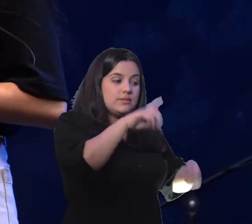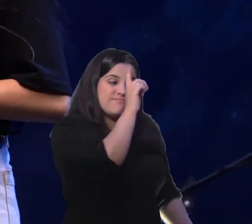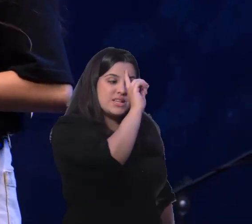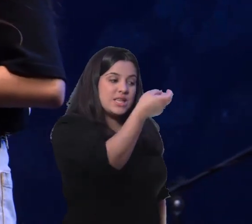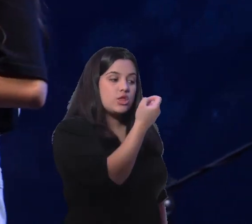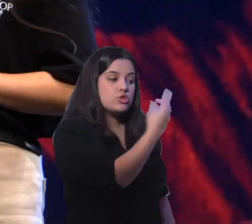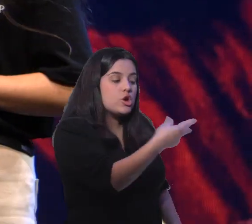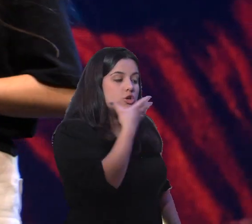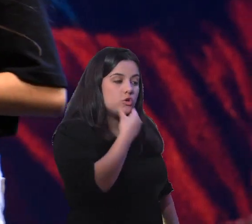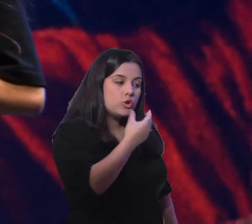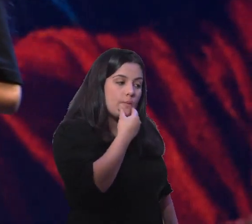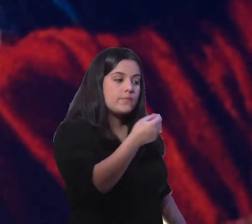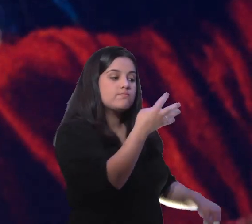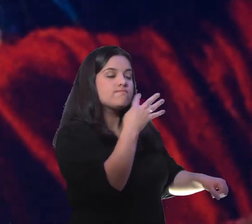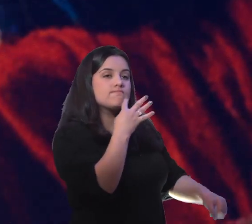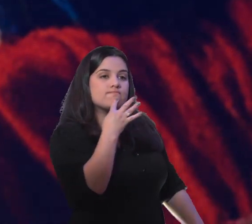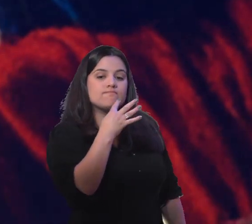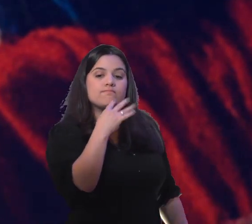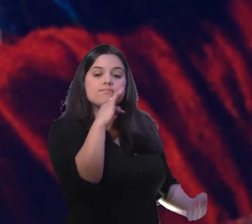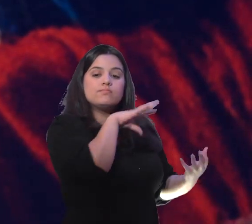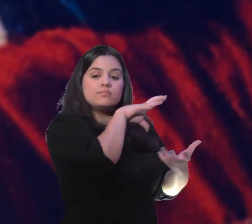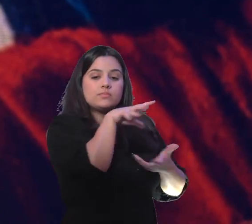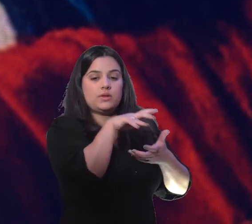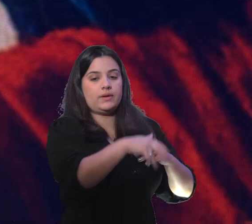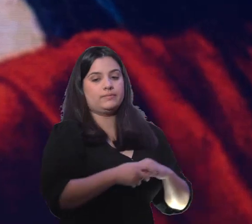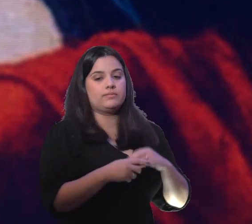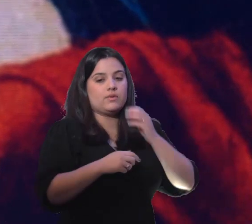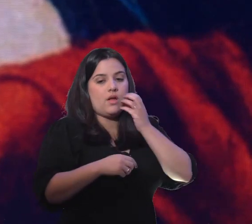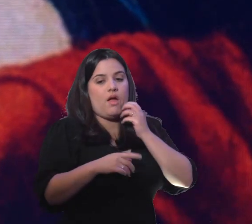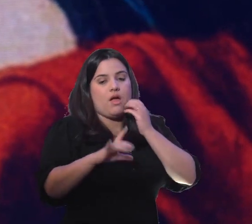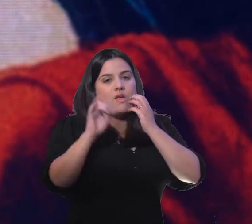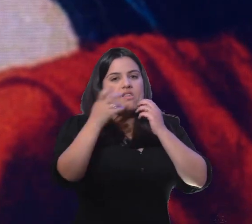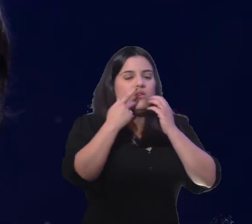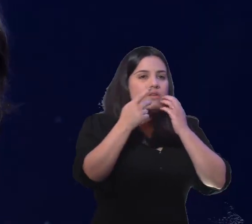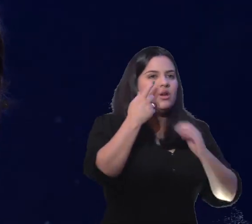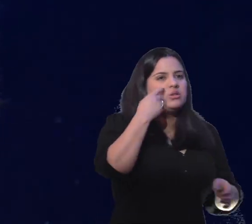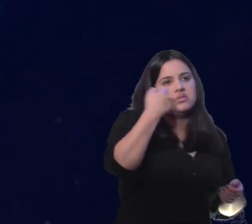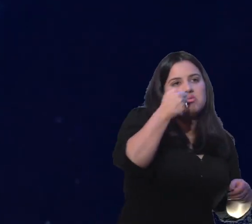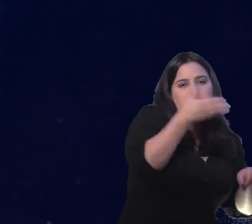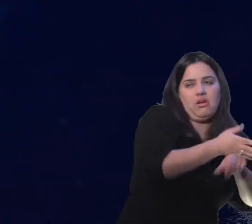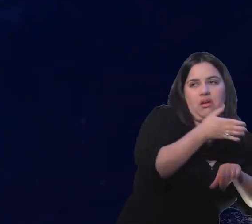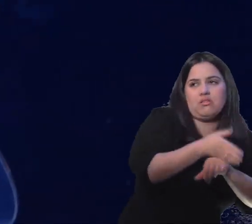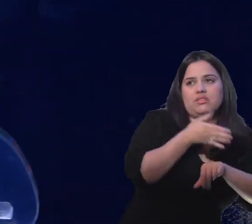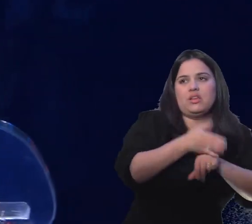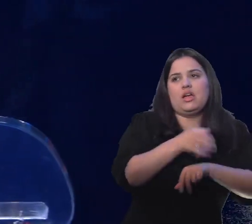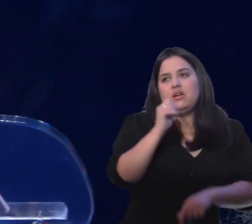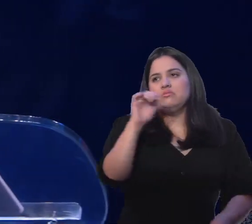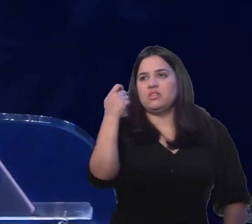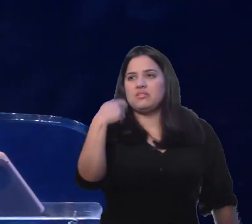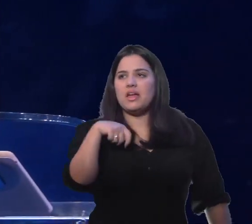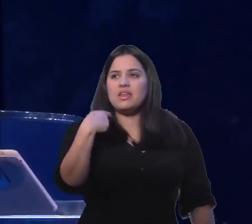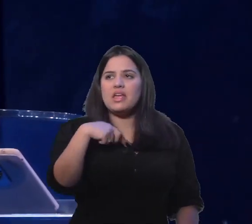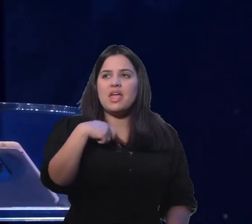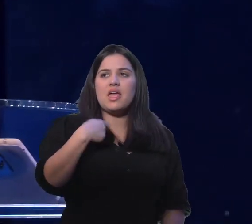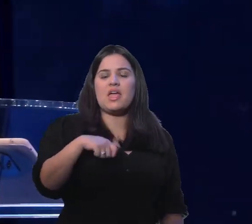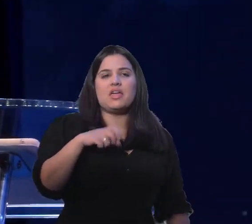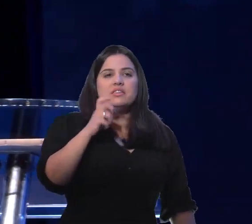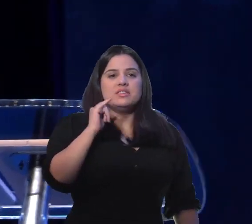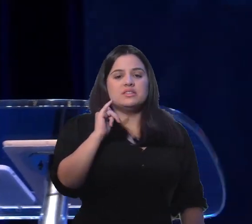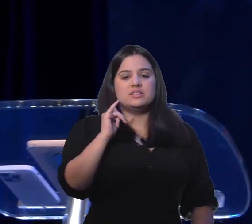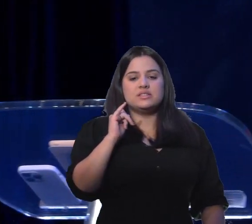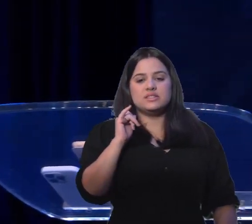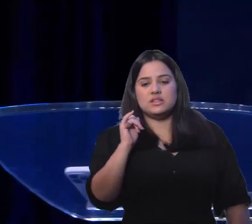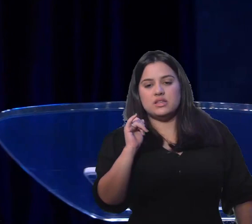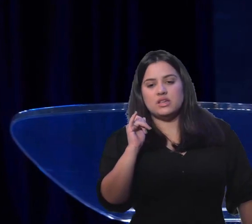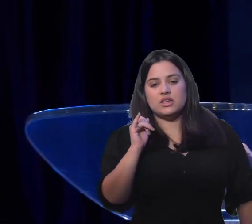terra. Deus não mandou eles verem se a terra, se dava para entrar na terra, se era possível, se o povo